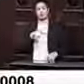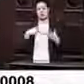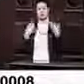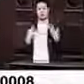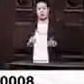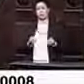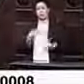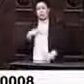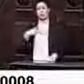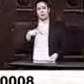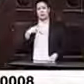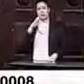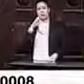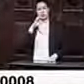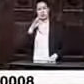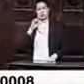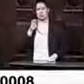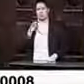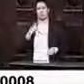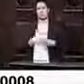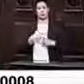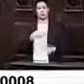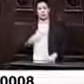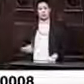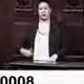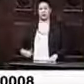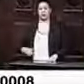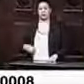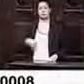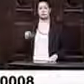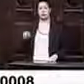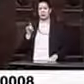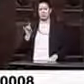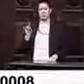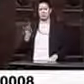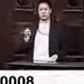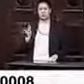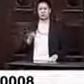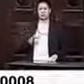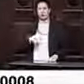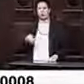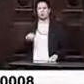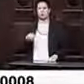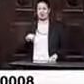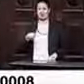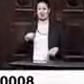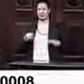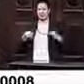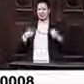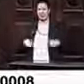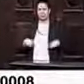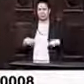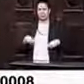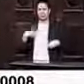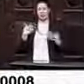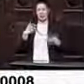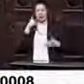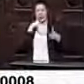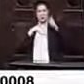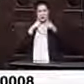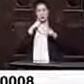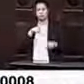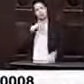admitir privatização da SEDAI, porque o governador está solidário, isto vai demorar e não vai conseguir. É